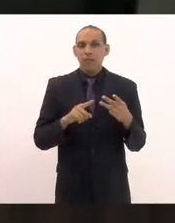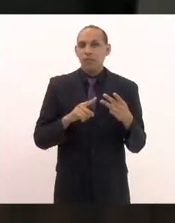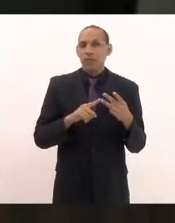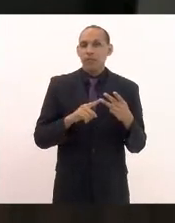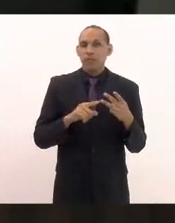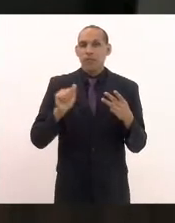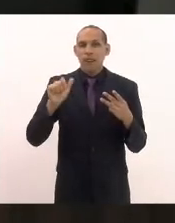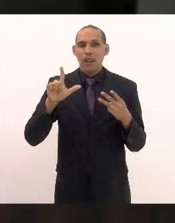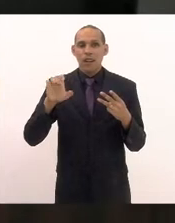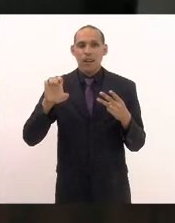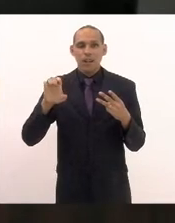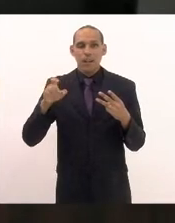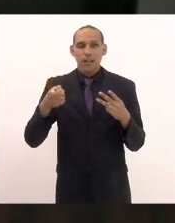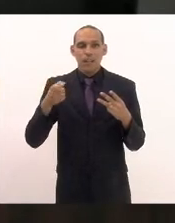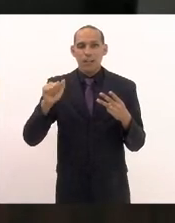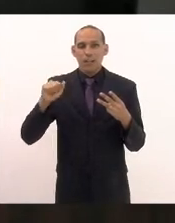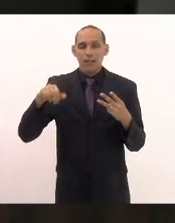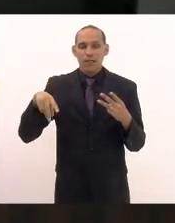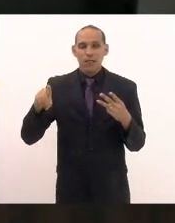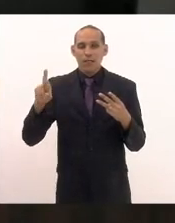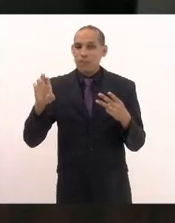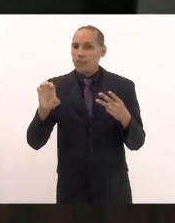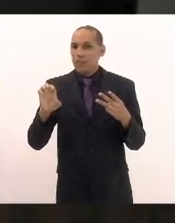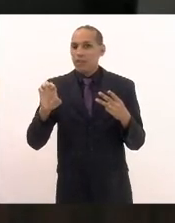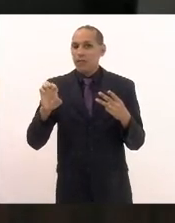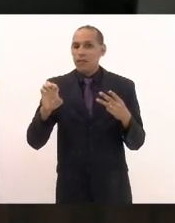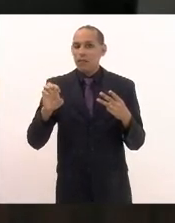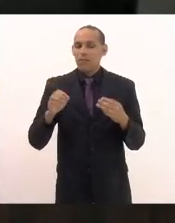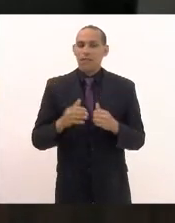deputado Alexandre Freitas,